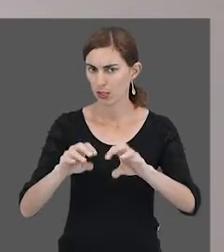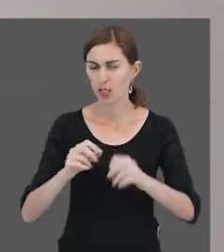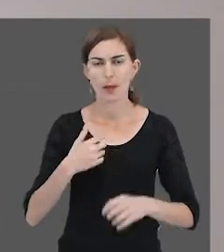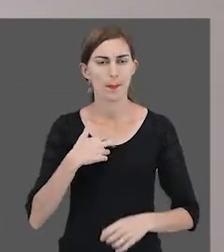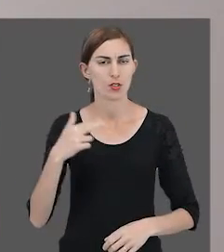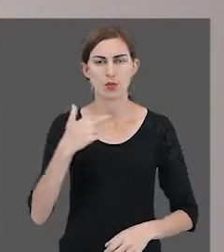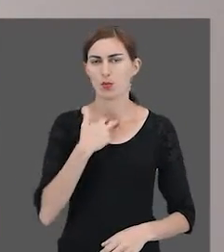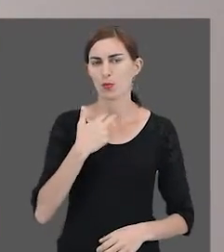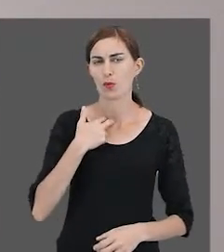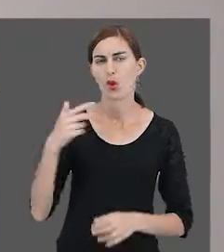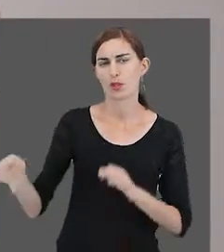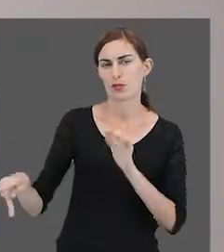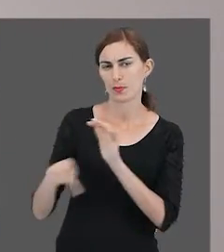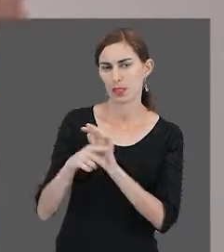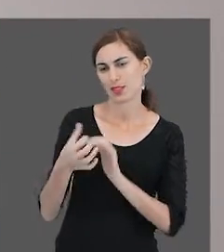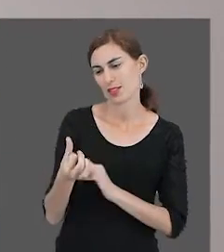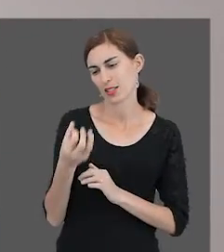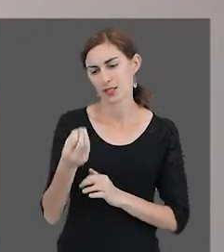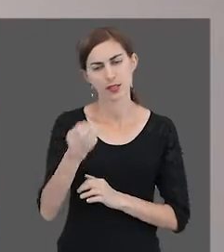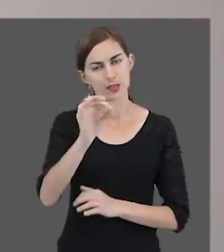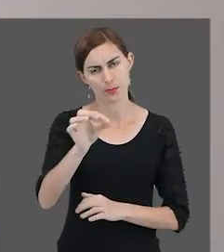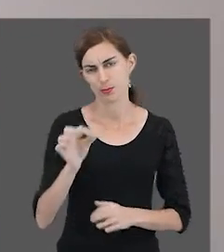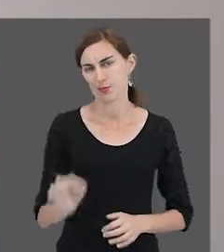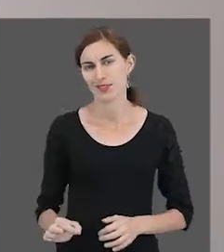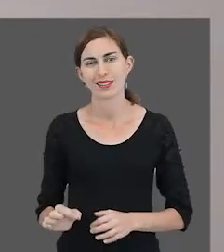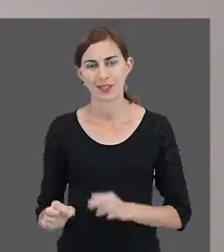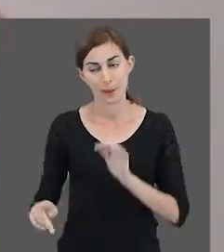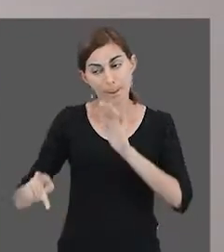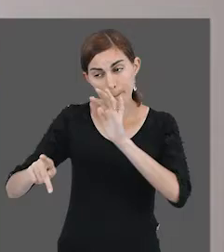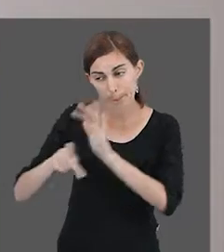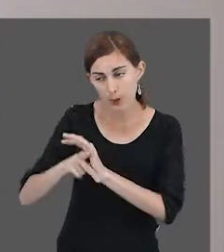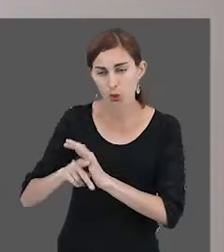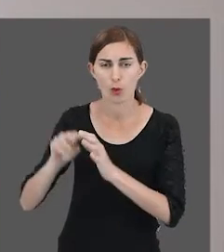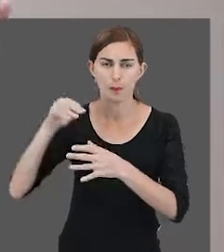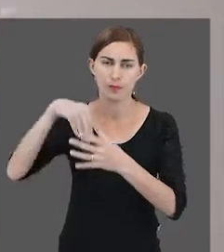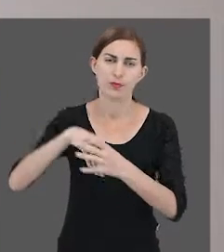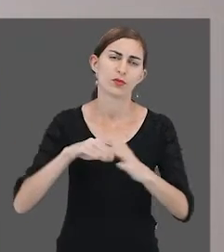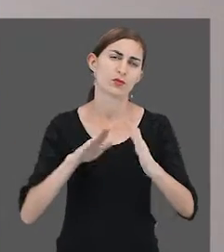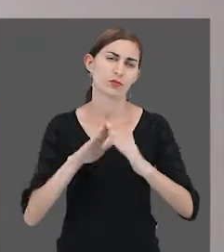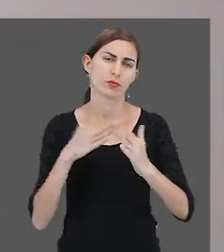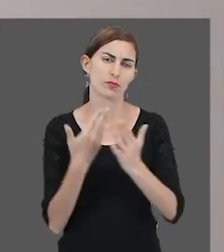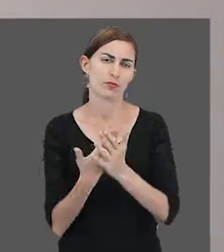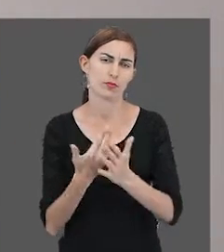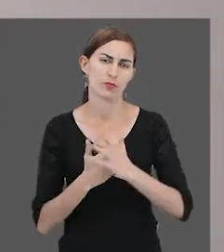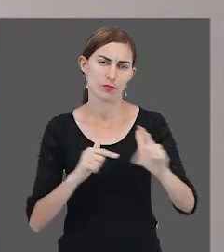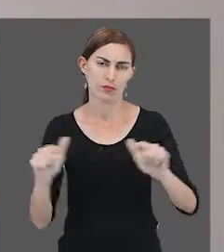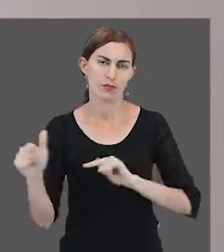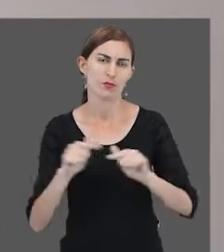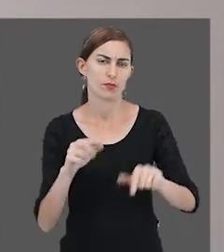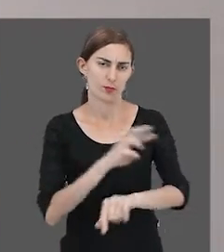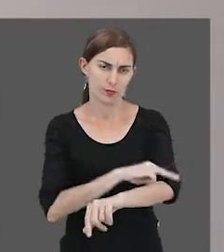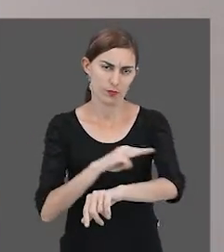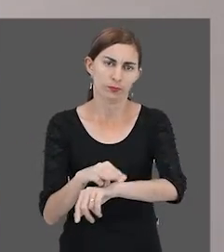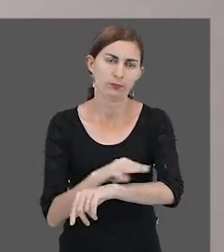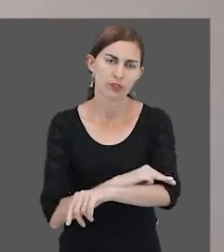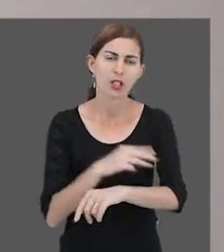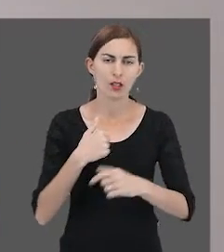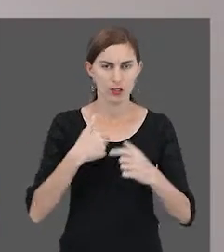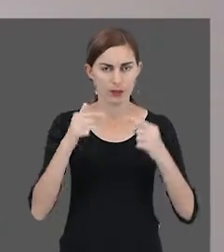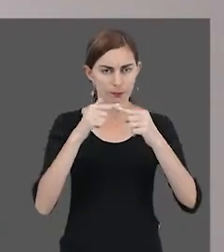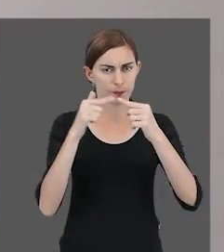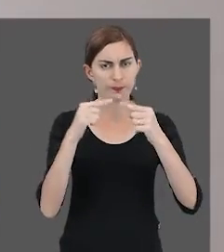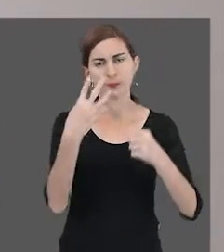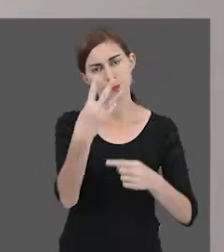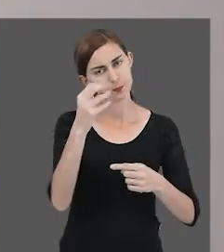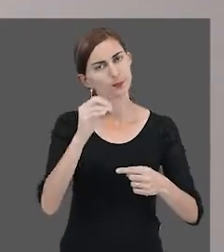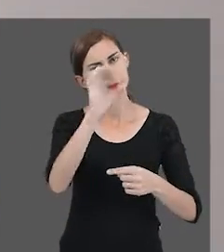mas eu não posso ser paga na parcela dos 60%, que essa parcela é destinada para os profissionais do magistério. Eu posso ser paga nos